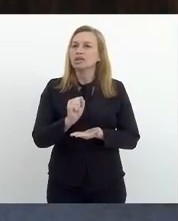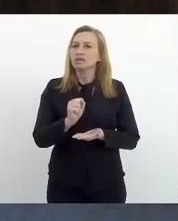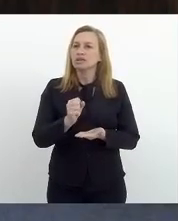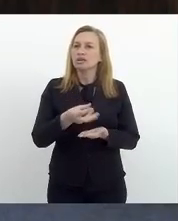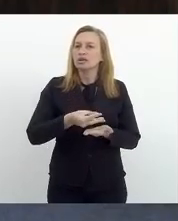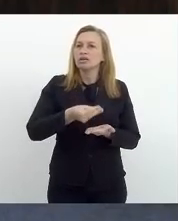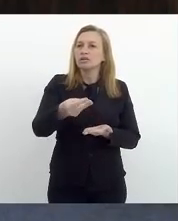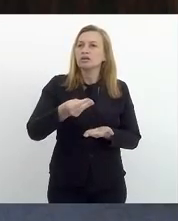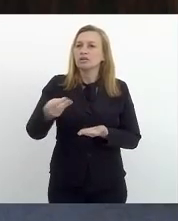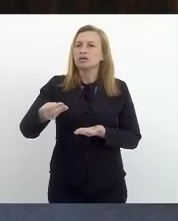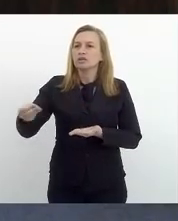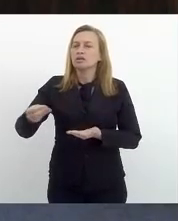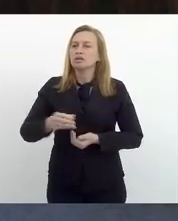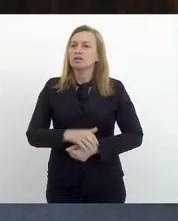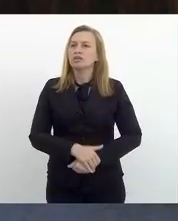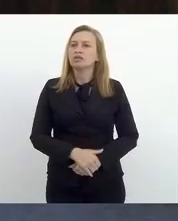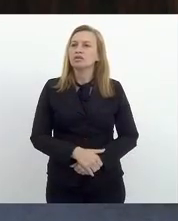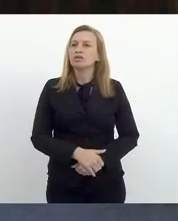precisa então